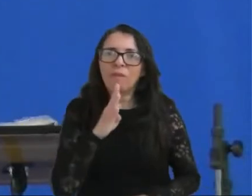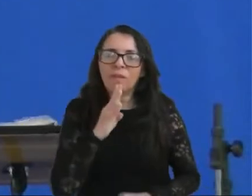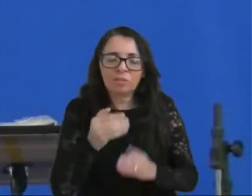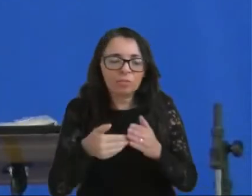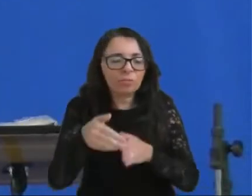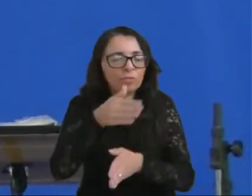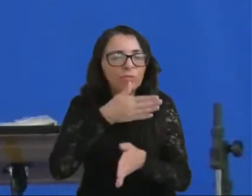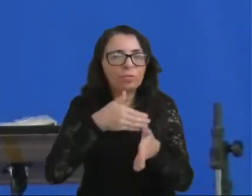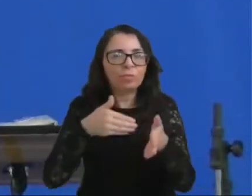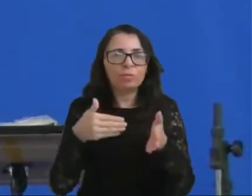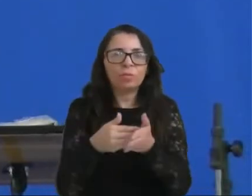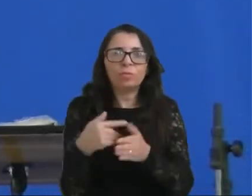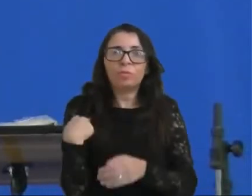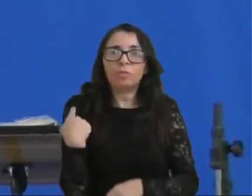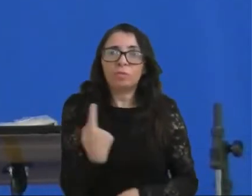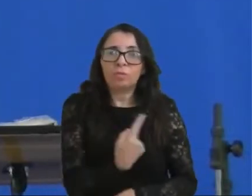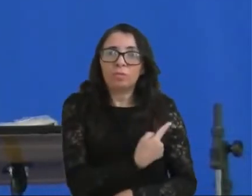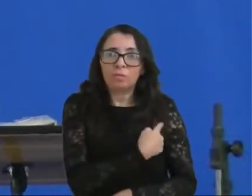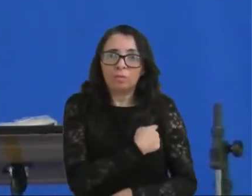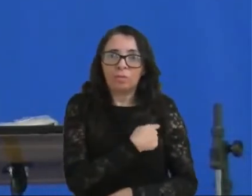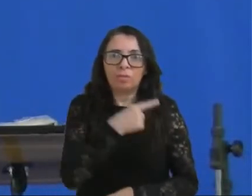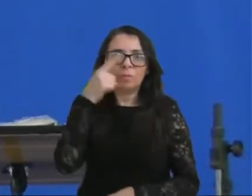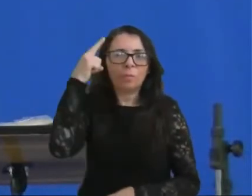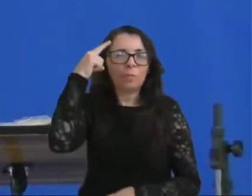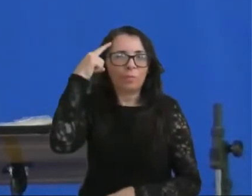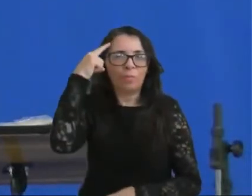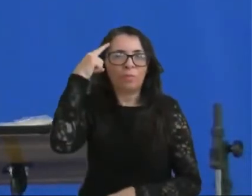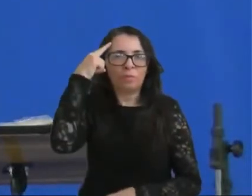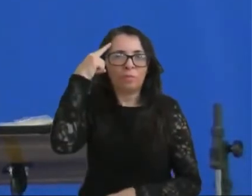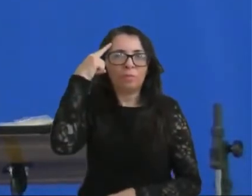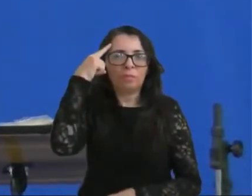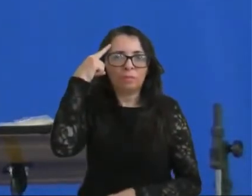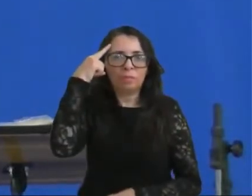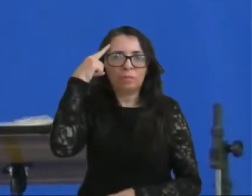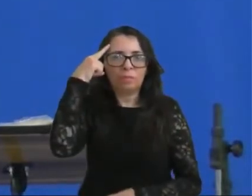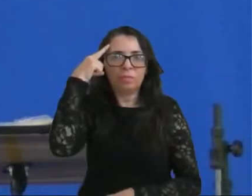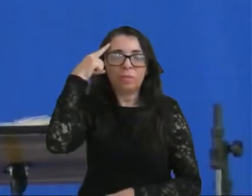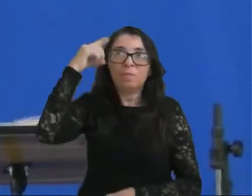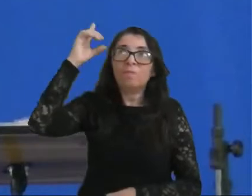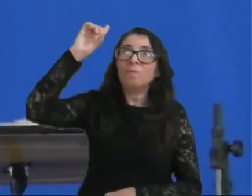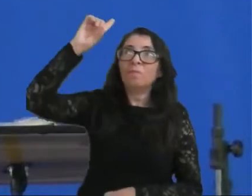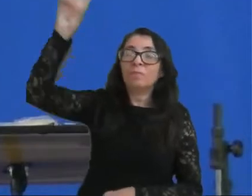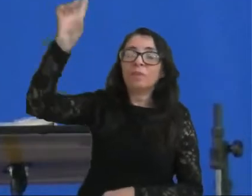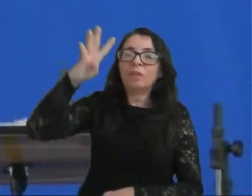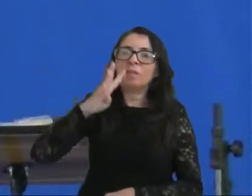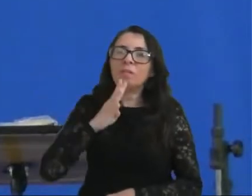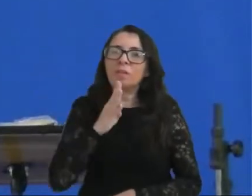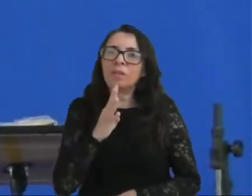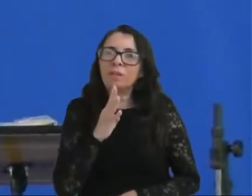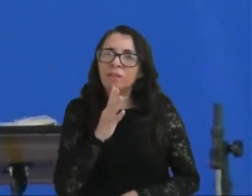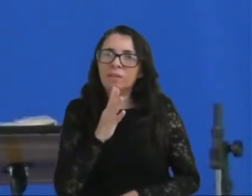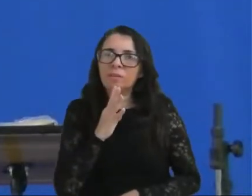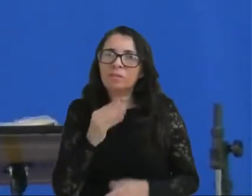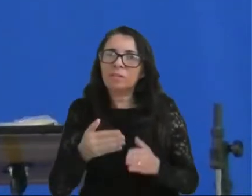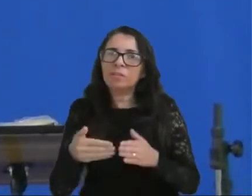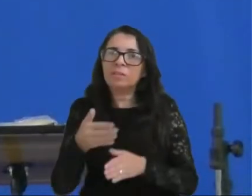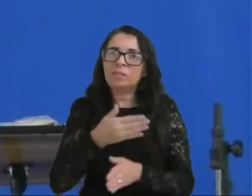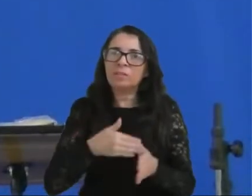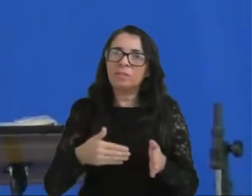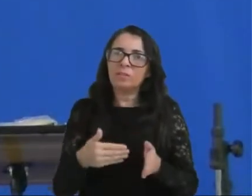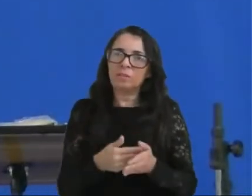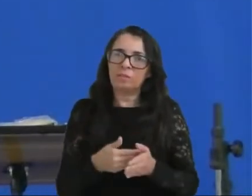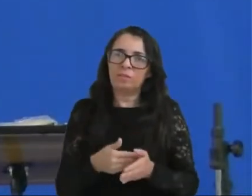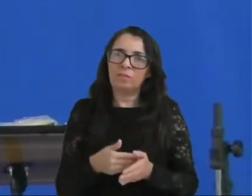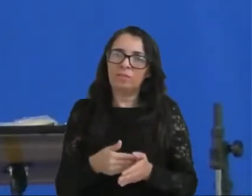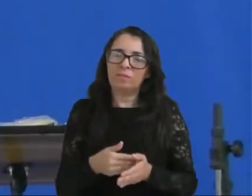brilha. Se a igreja que não ama é uma igreja que não brilha, porque quem não ama está em